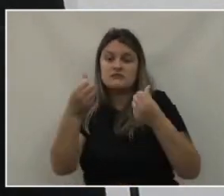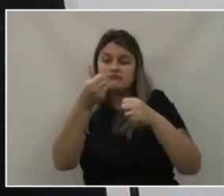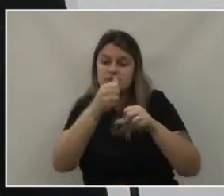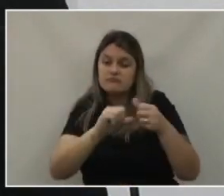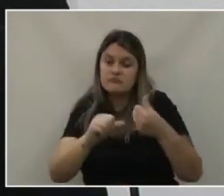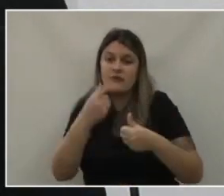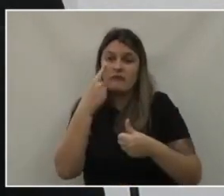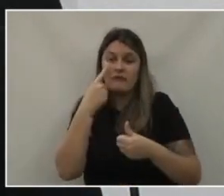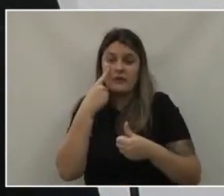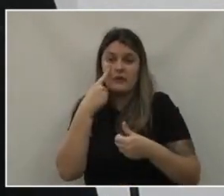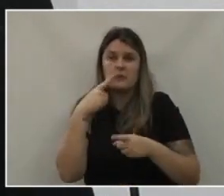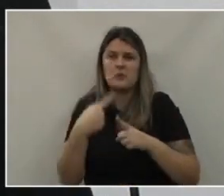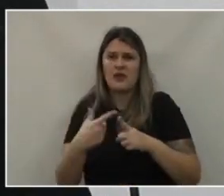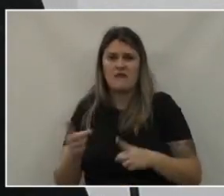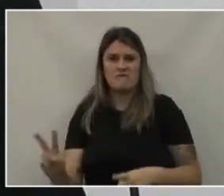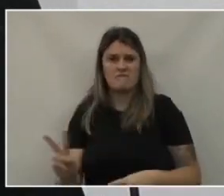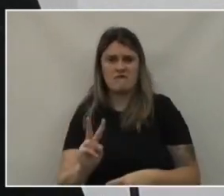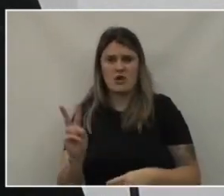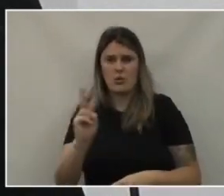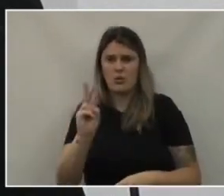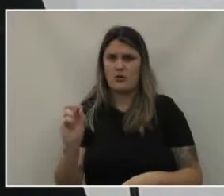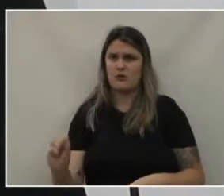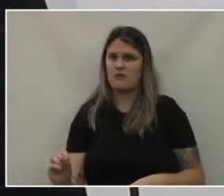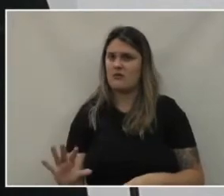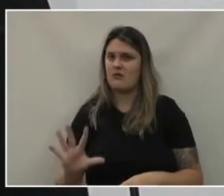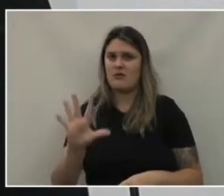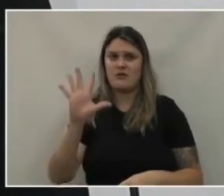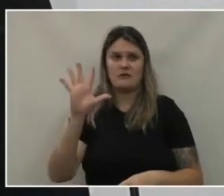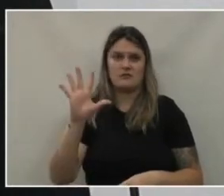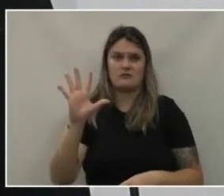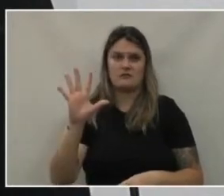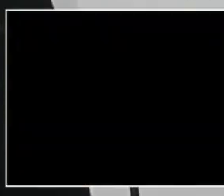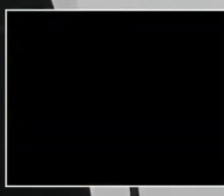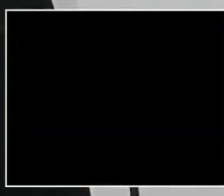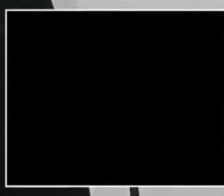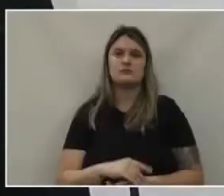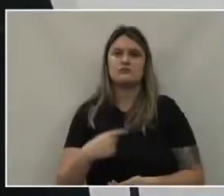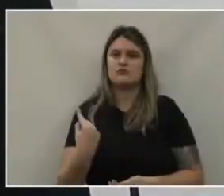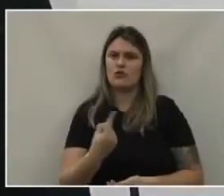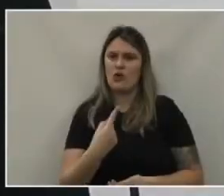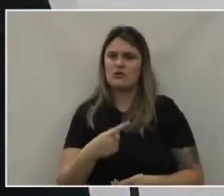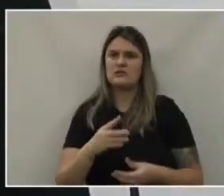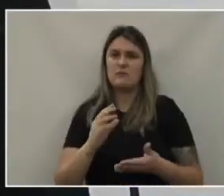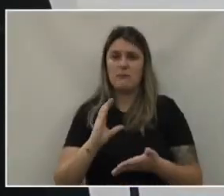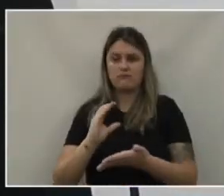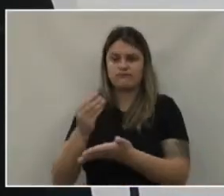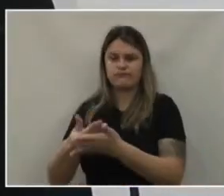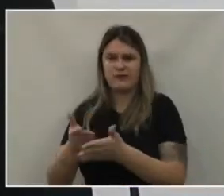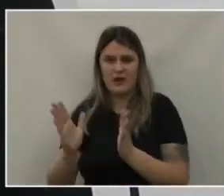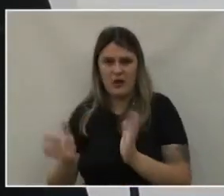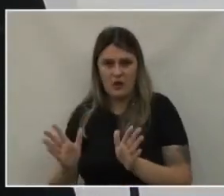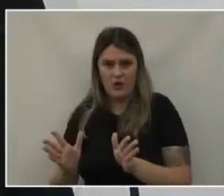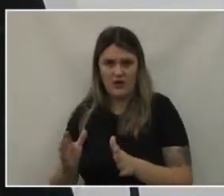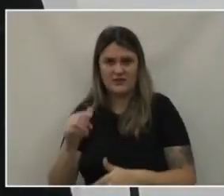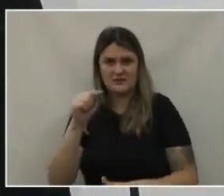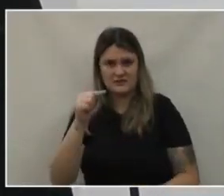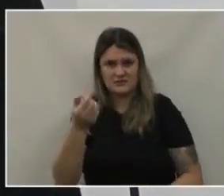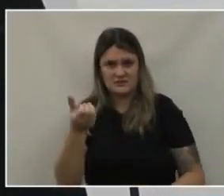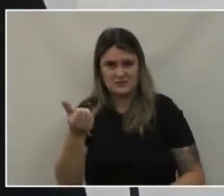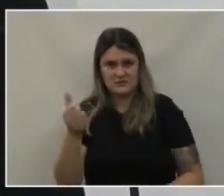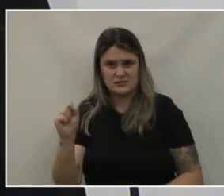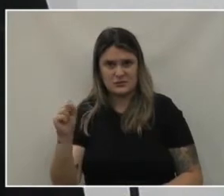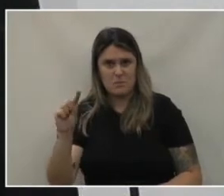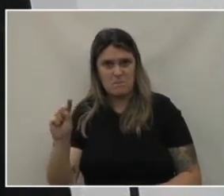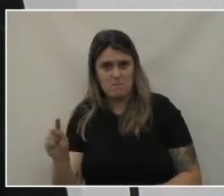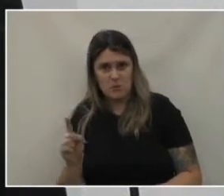bem, porque o valor disso aqui é muito alto, para nós dispormos agora, nesse momento, R$ 768